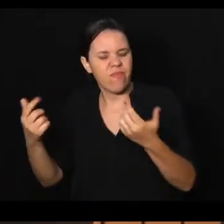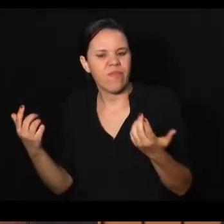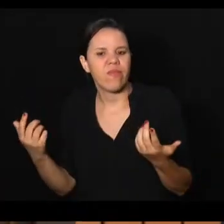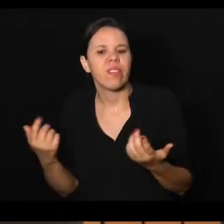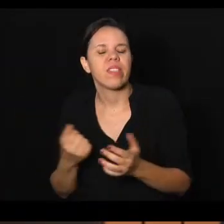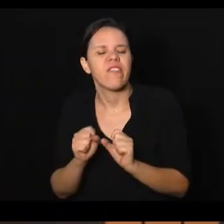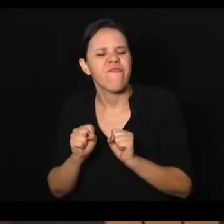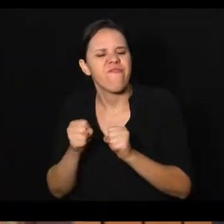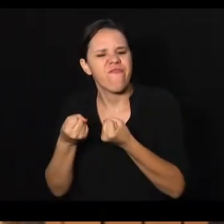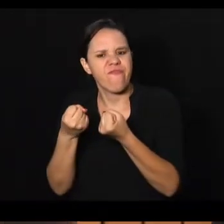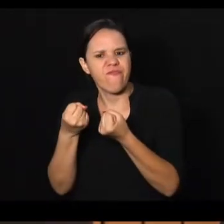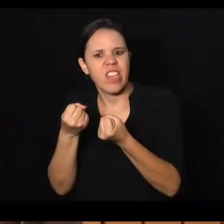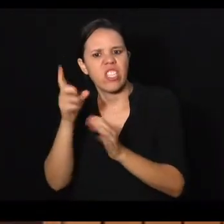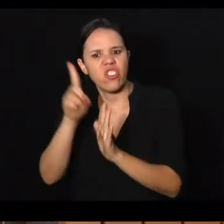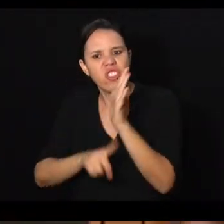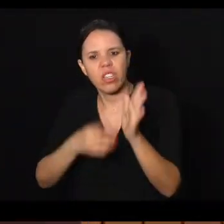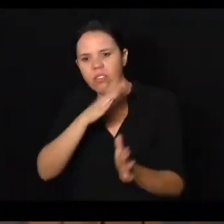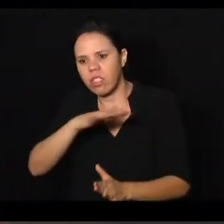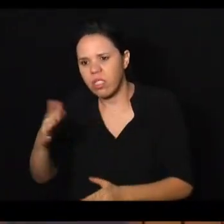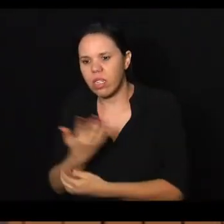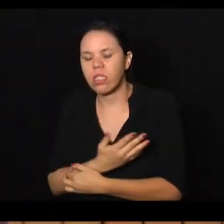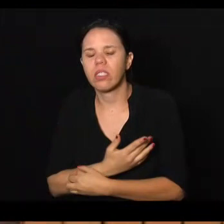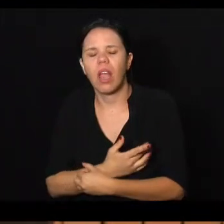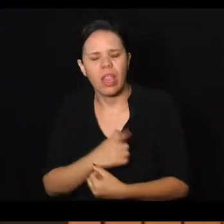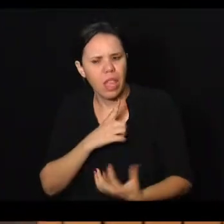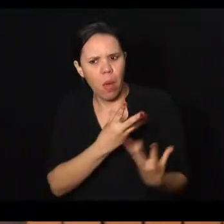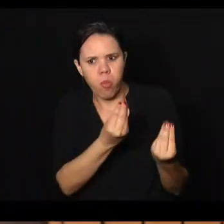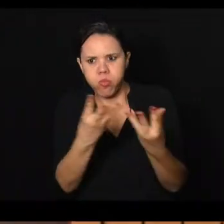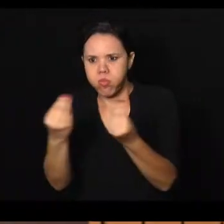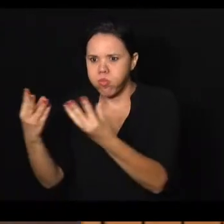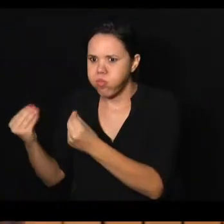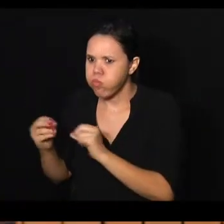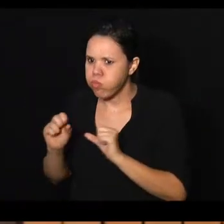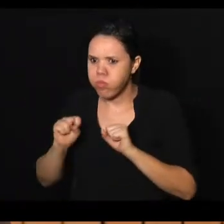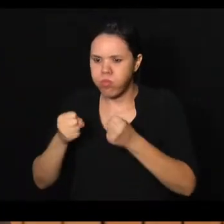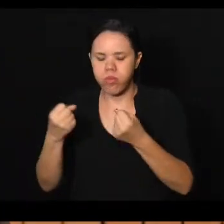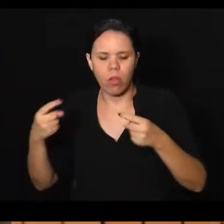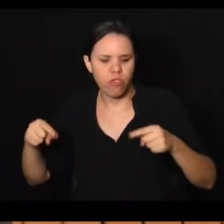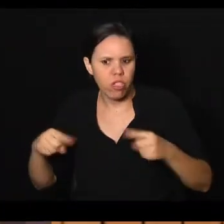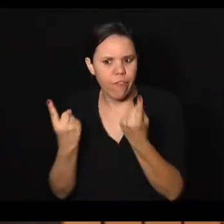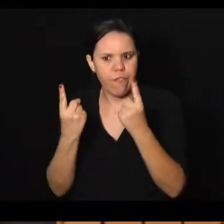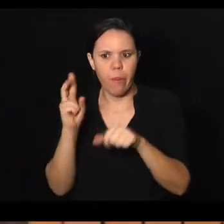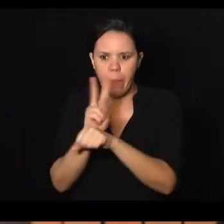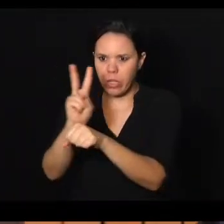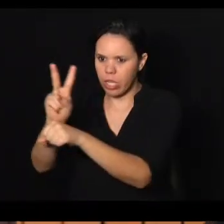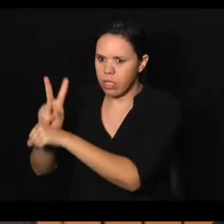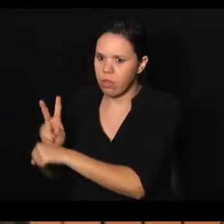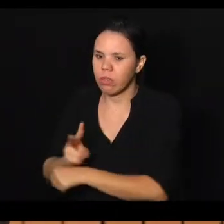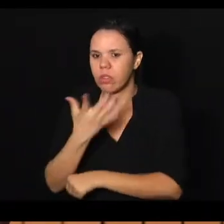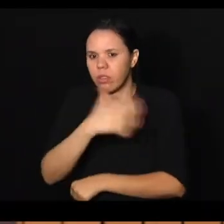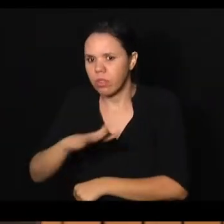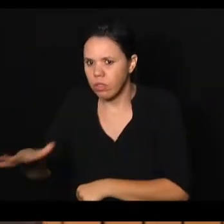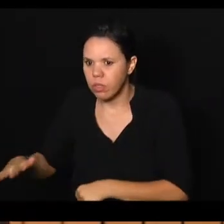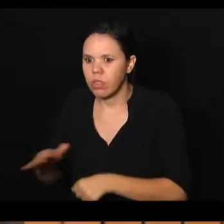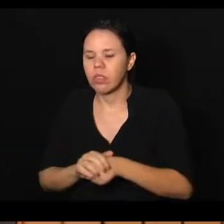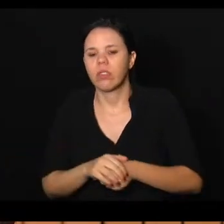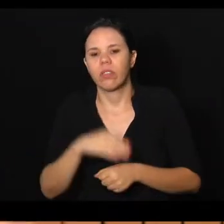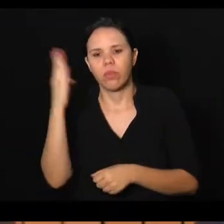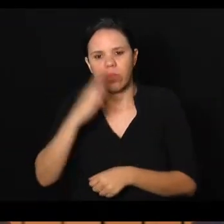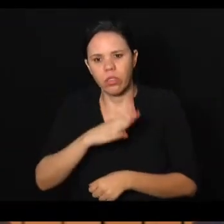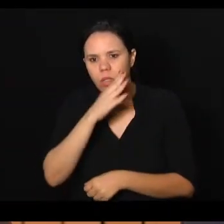e estamos com grandes e enormes desafios na proteção da infância no Brasil, na proteção das crianças e